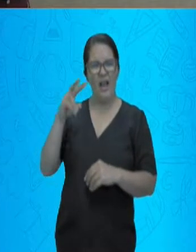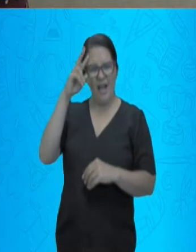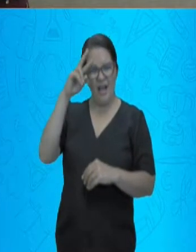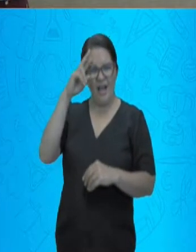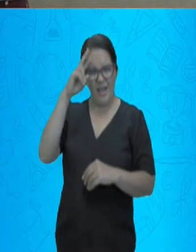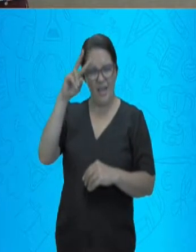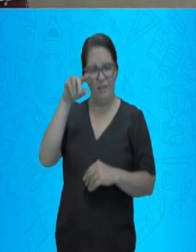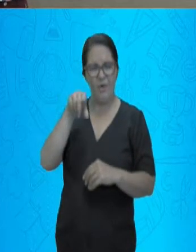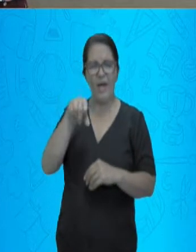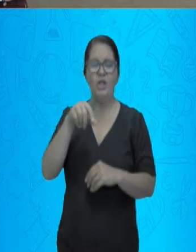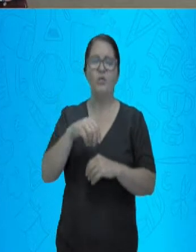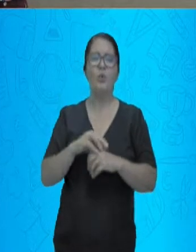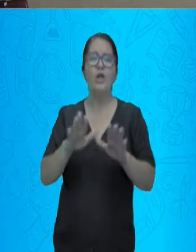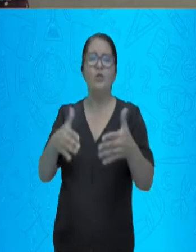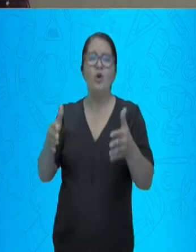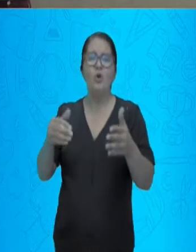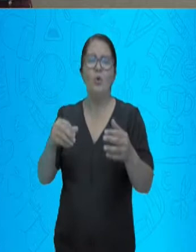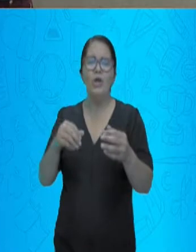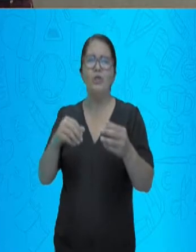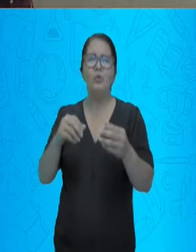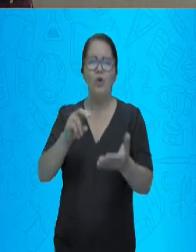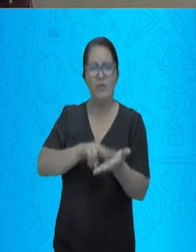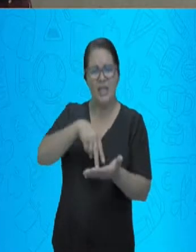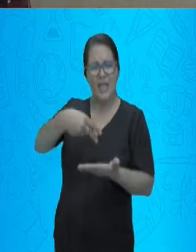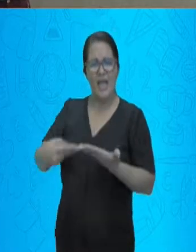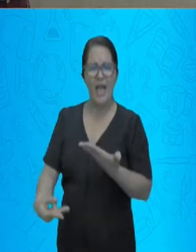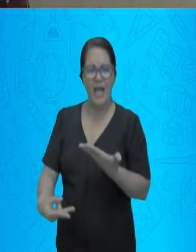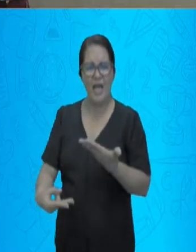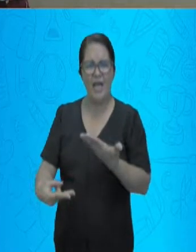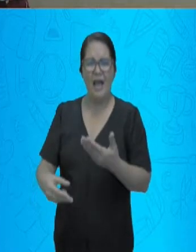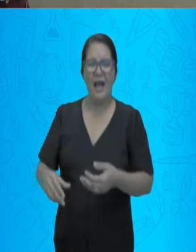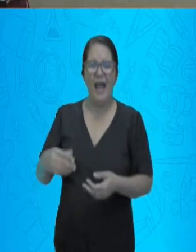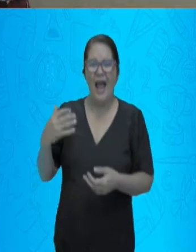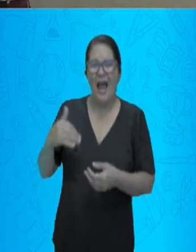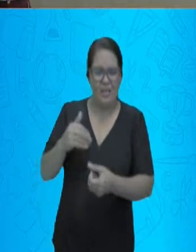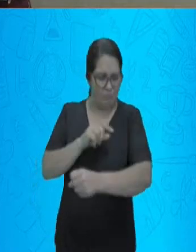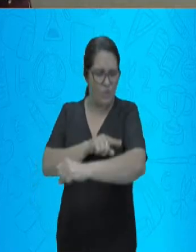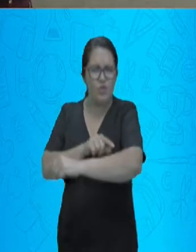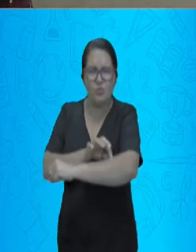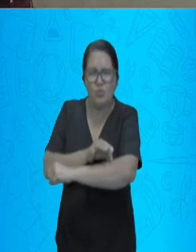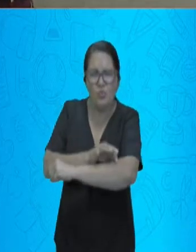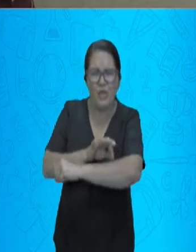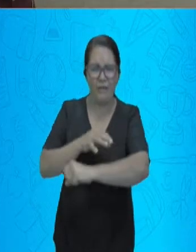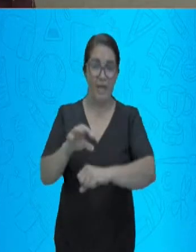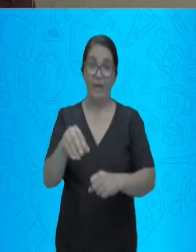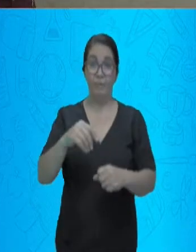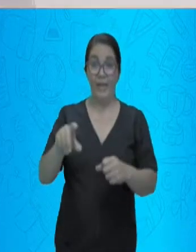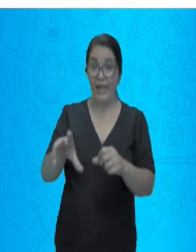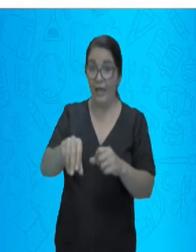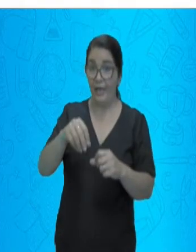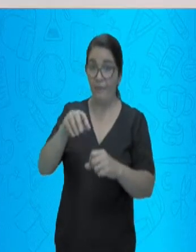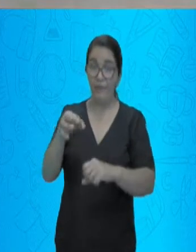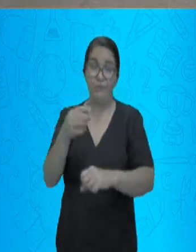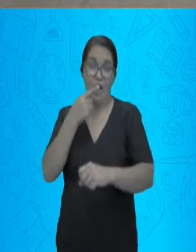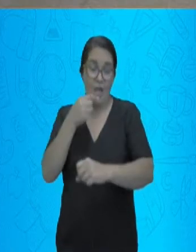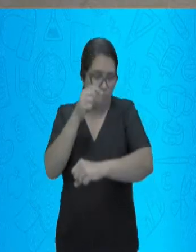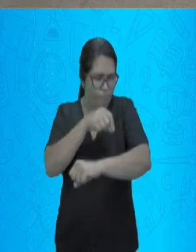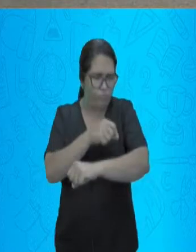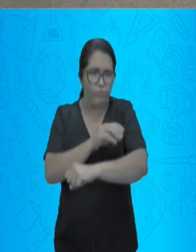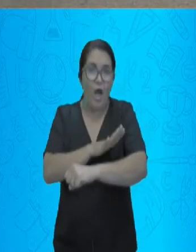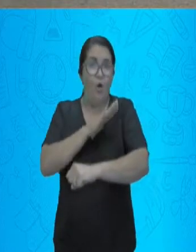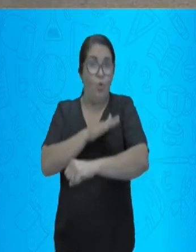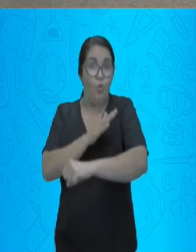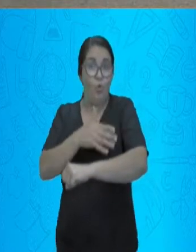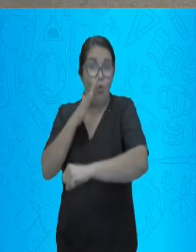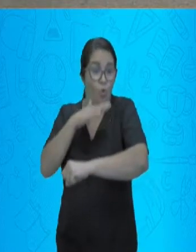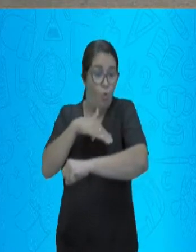mercúrio. Não, não é aquele. Aqui é um metal. Ele existe